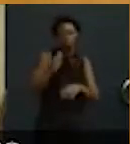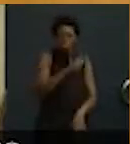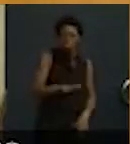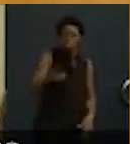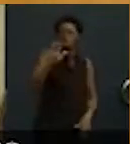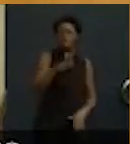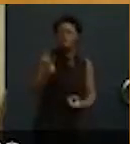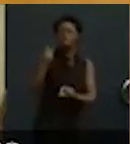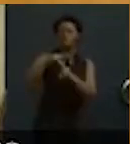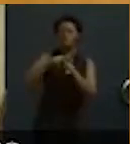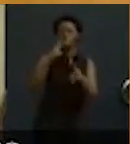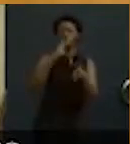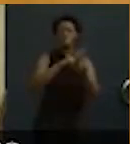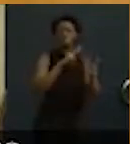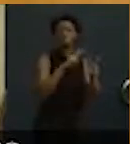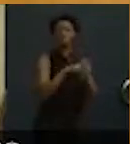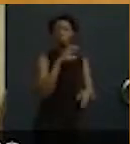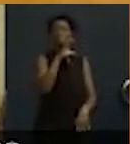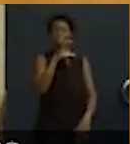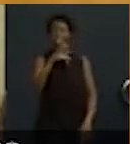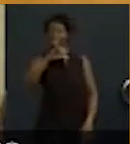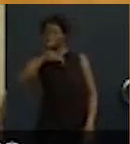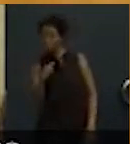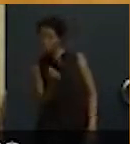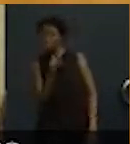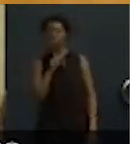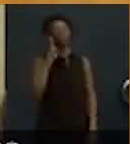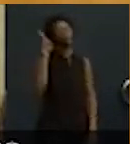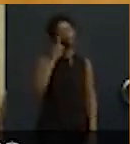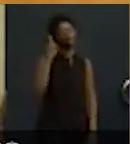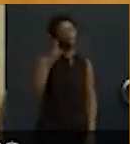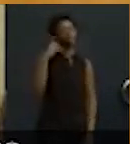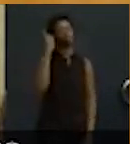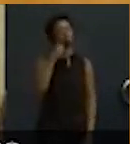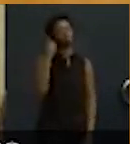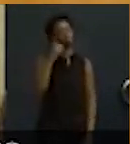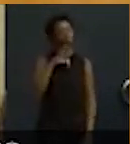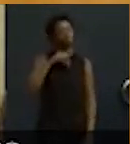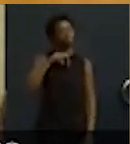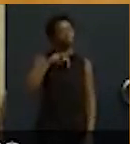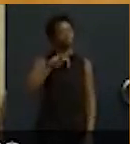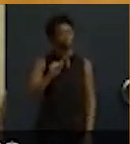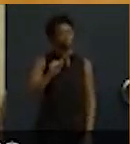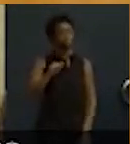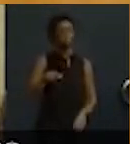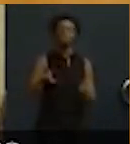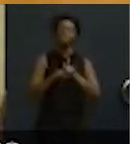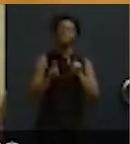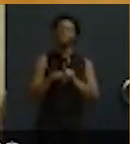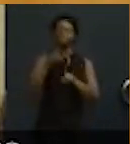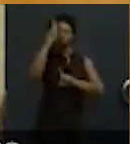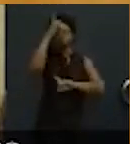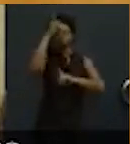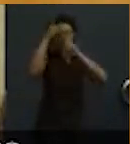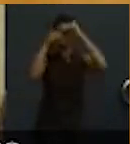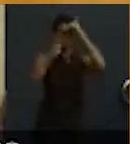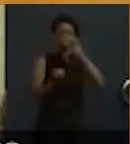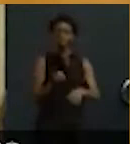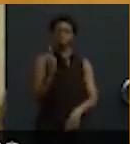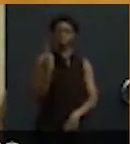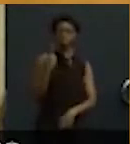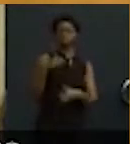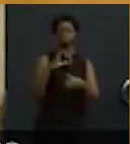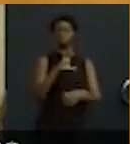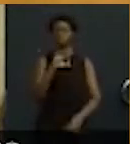Penas da CCJ, da Câmara dos Deputados, e um dos criadores e ex-coordenadores da